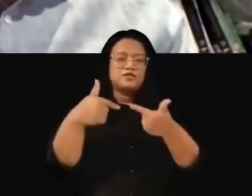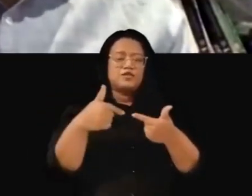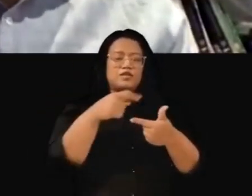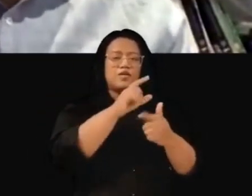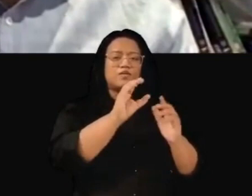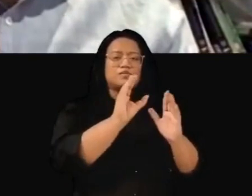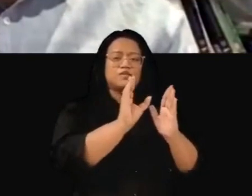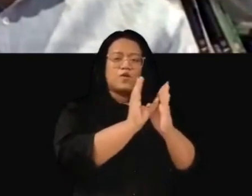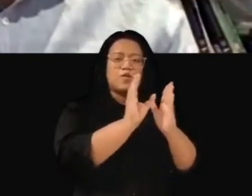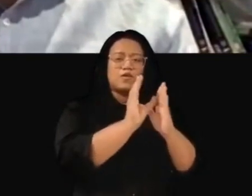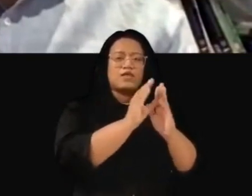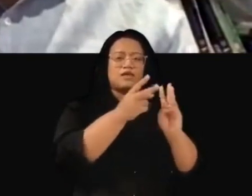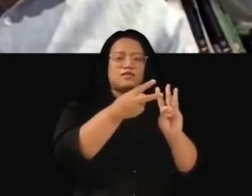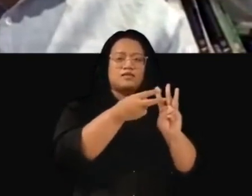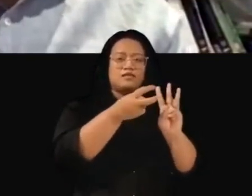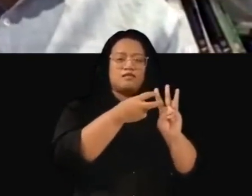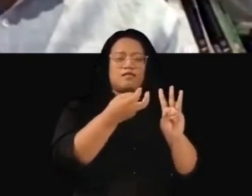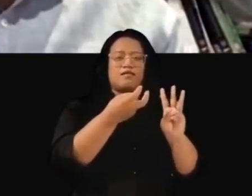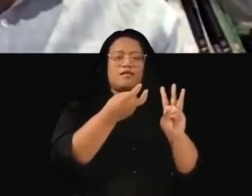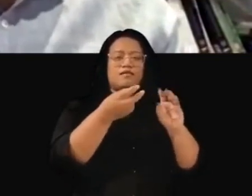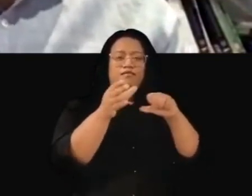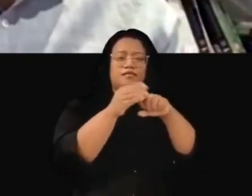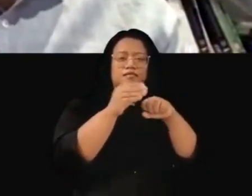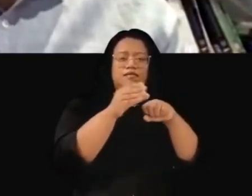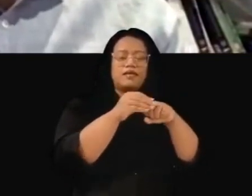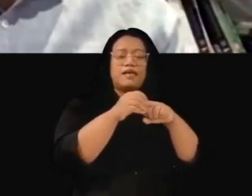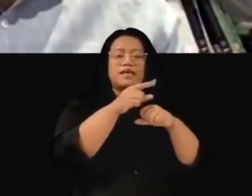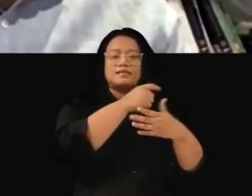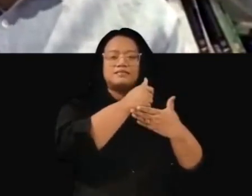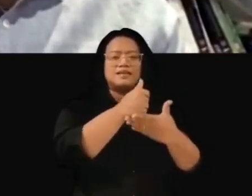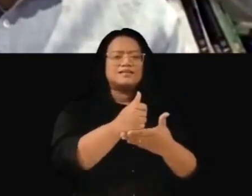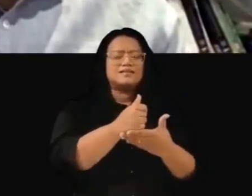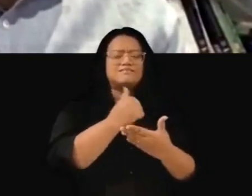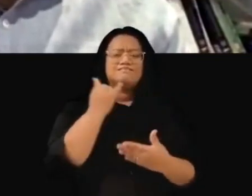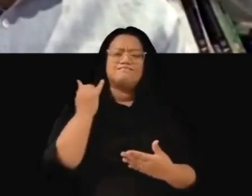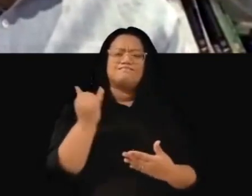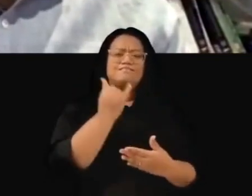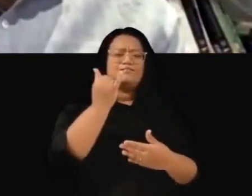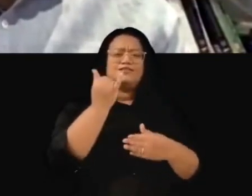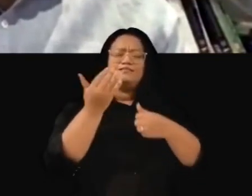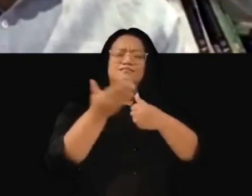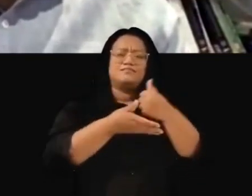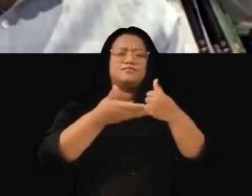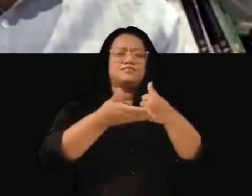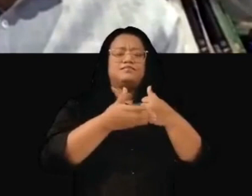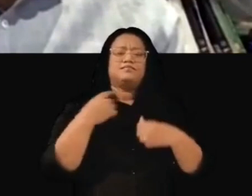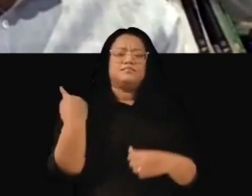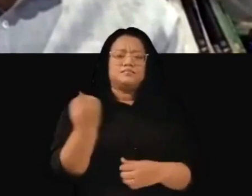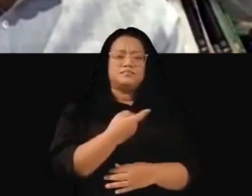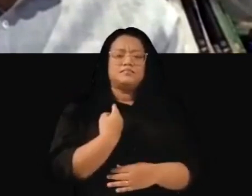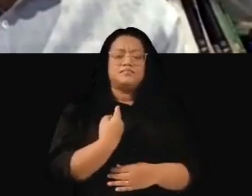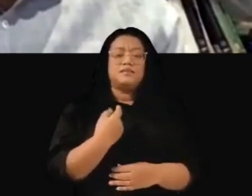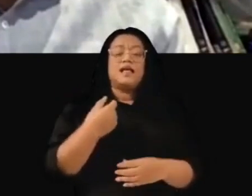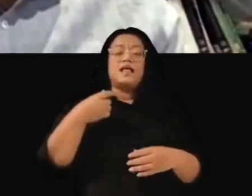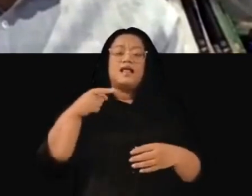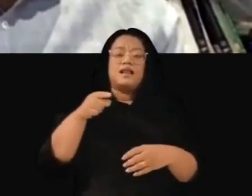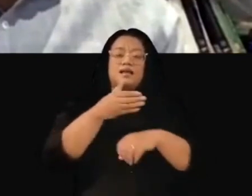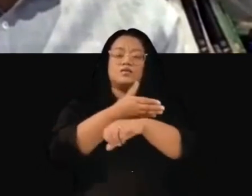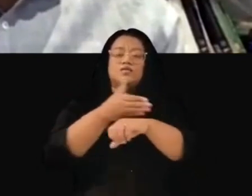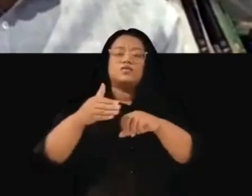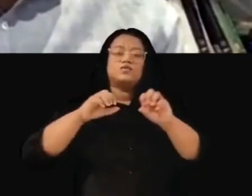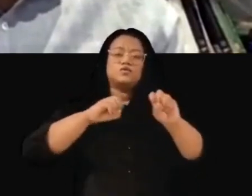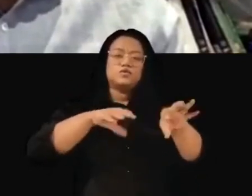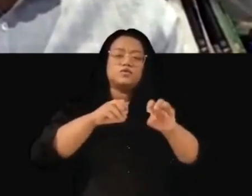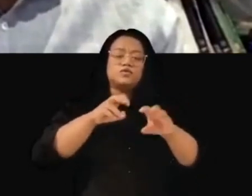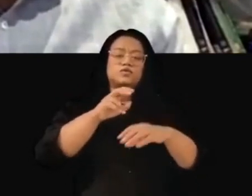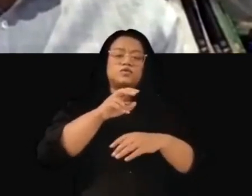esse conhecimento que esses povos trazem, ele é fundamental. Primeiro porque, como eu costumo dizer para os meus estudantes, se você tiver uma situação de